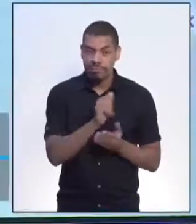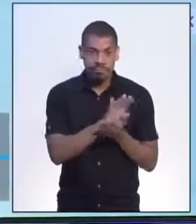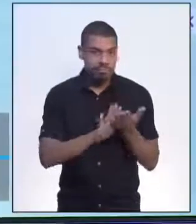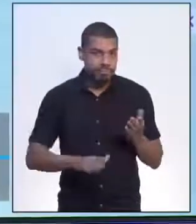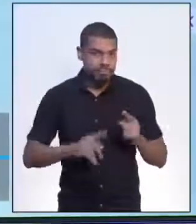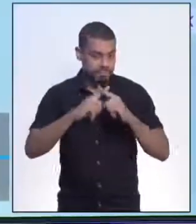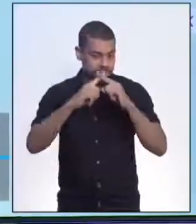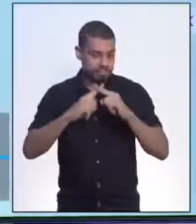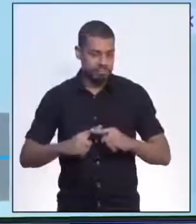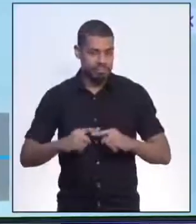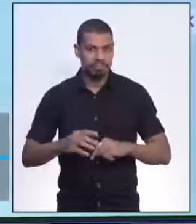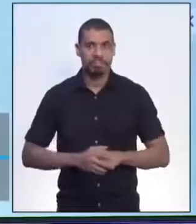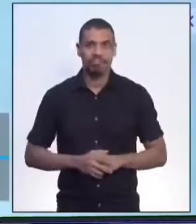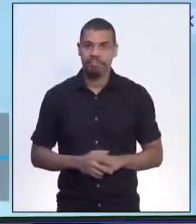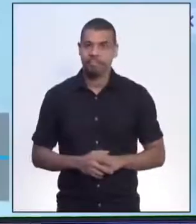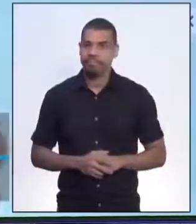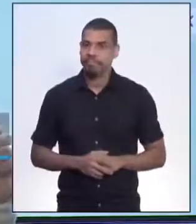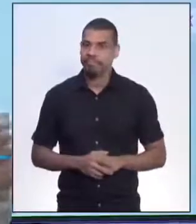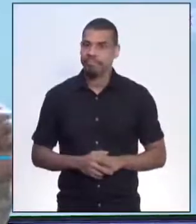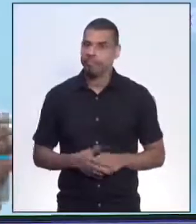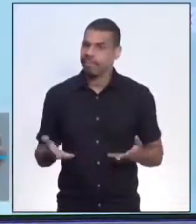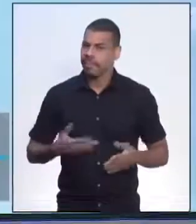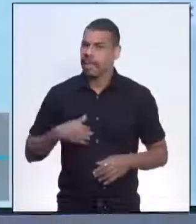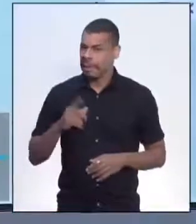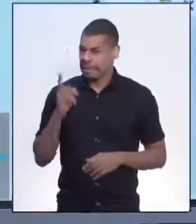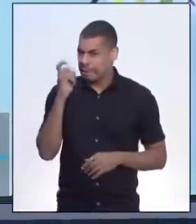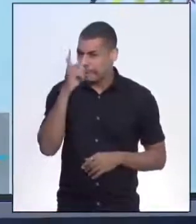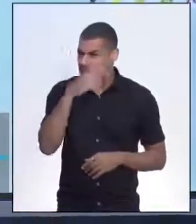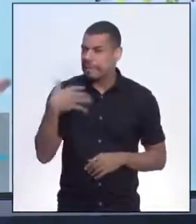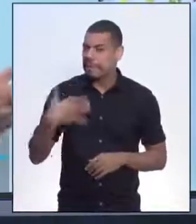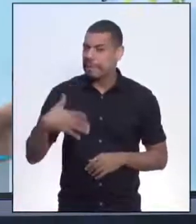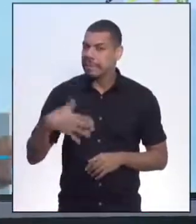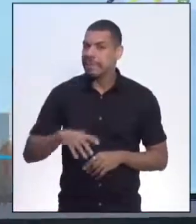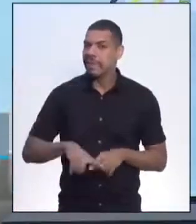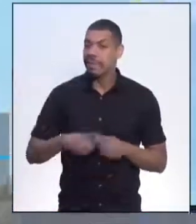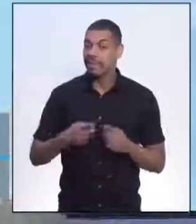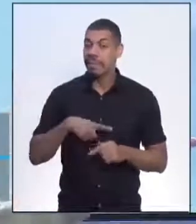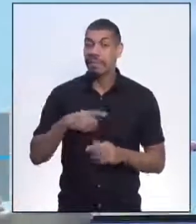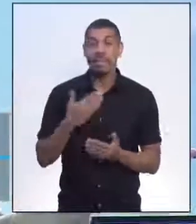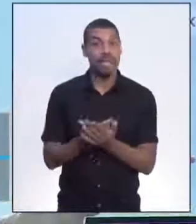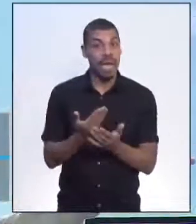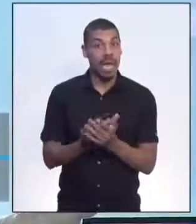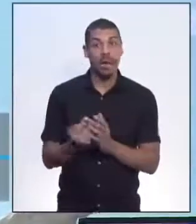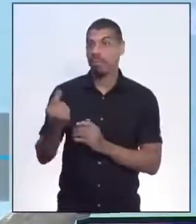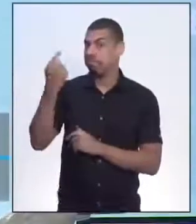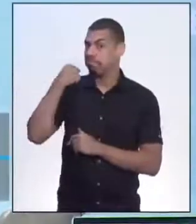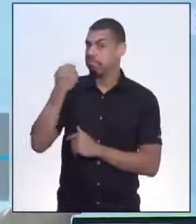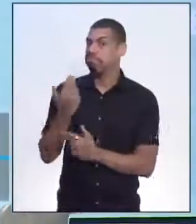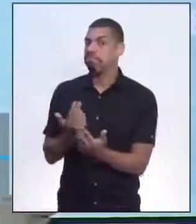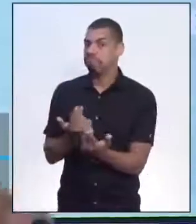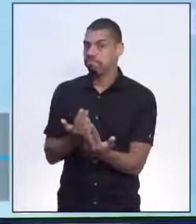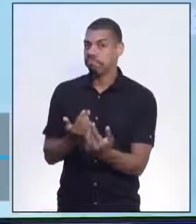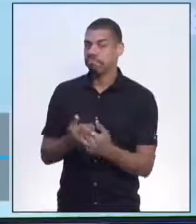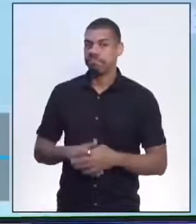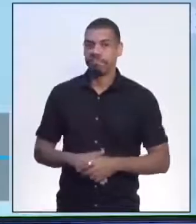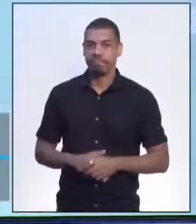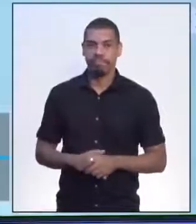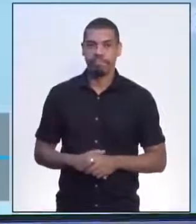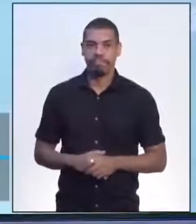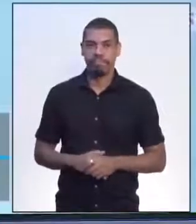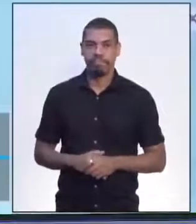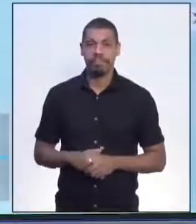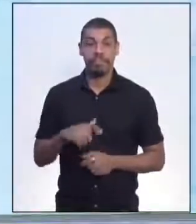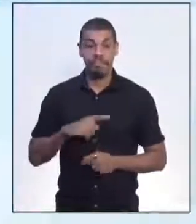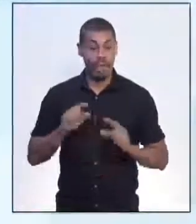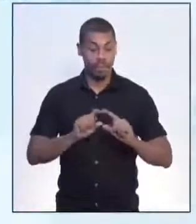para vocês. Agora eu juro que eu peguei um pouquinho pesado, mas na aula passada nós fizemos a mesma coisa. Nós temos ali